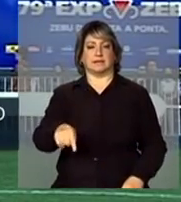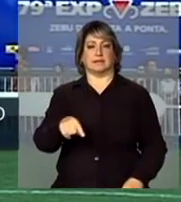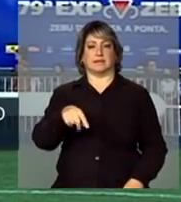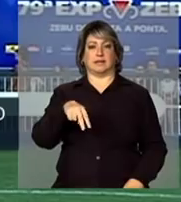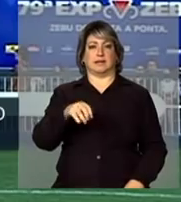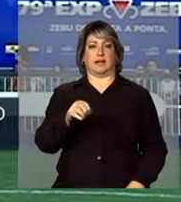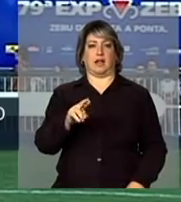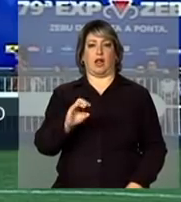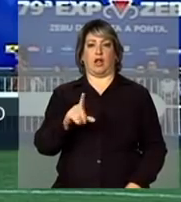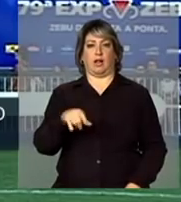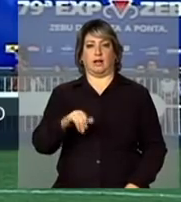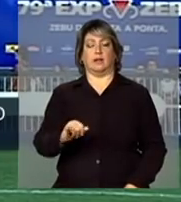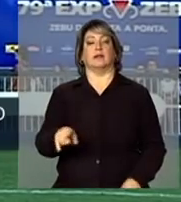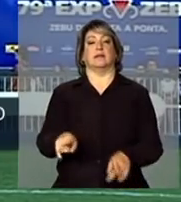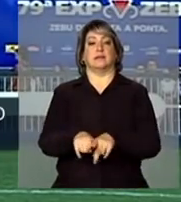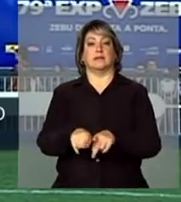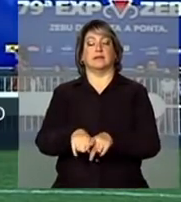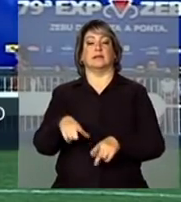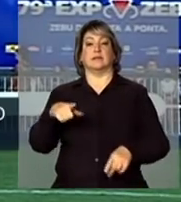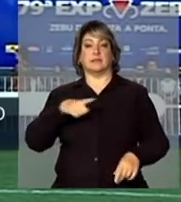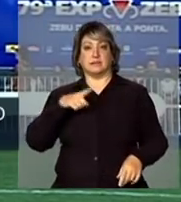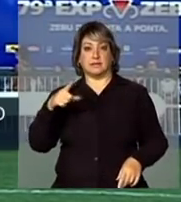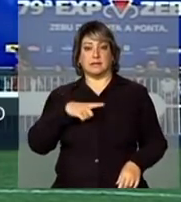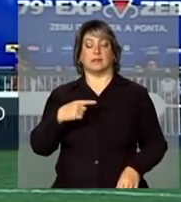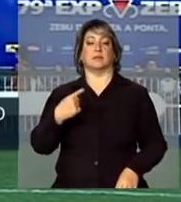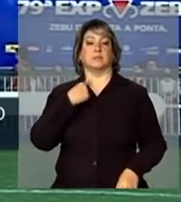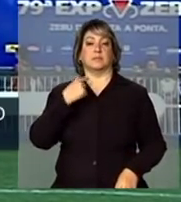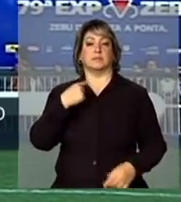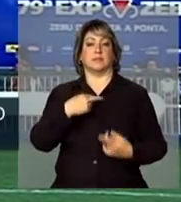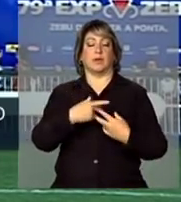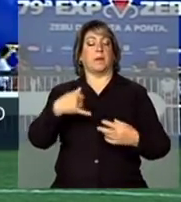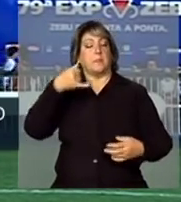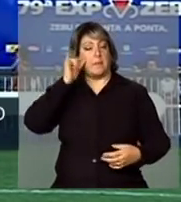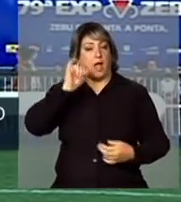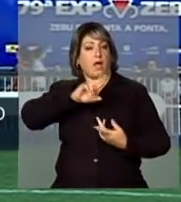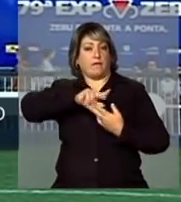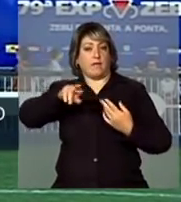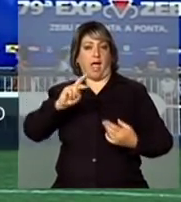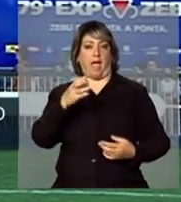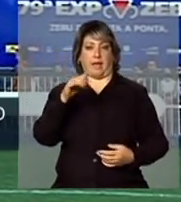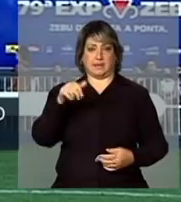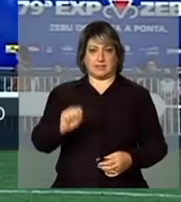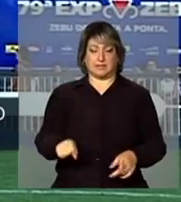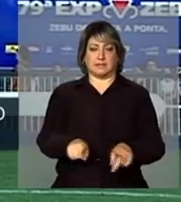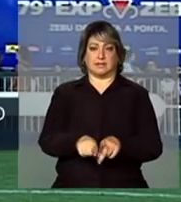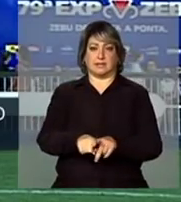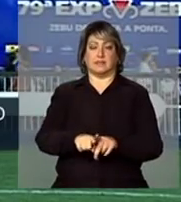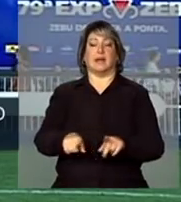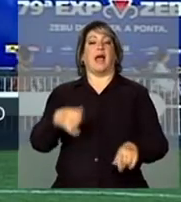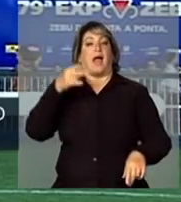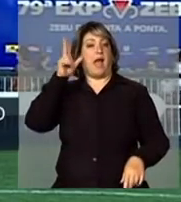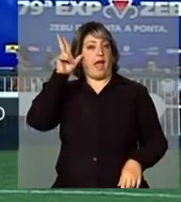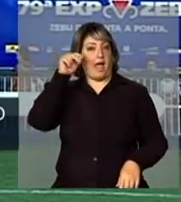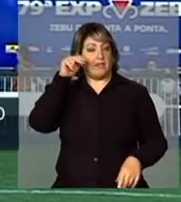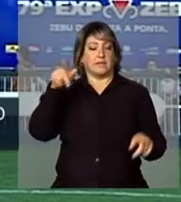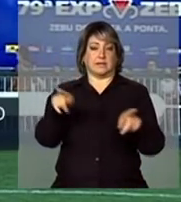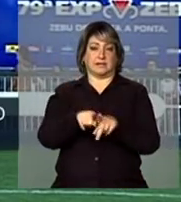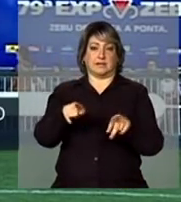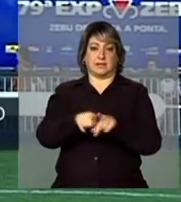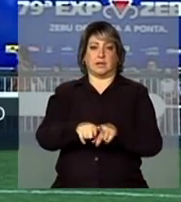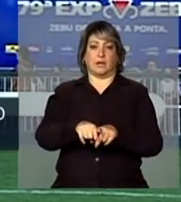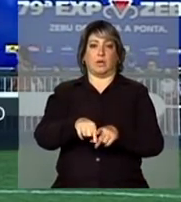com a seleção de animais das raças Gir e Cindy, além de se dedicar à criação de cavalos da raça Quarto de